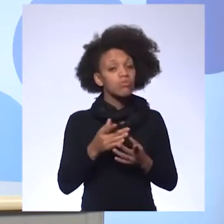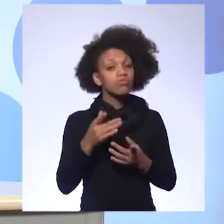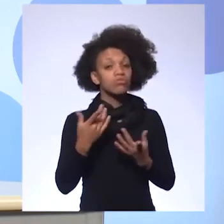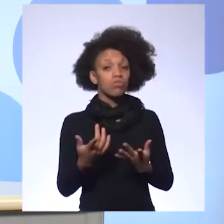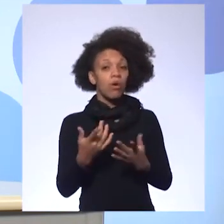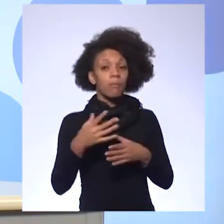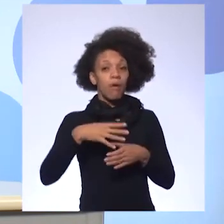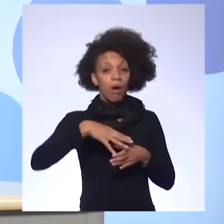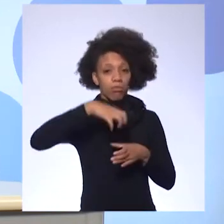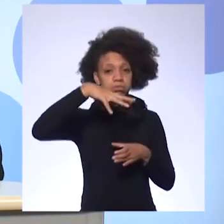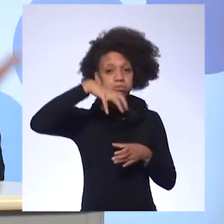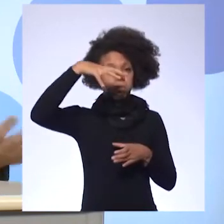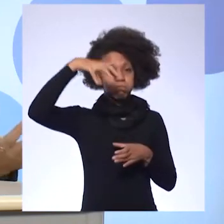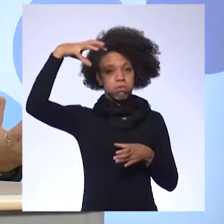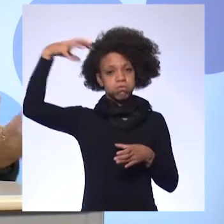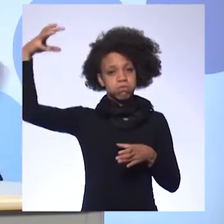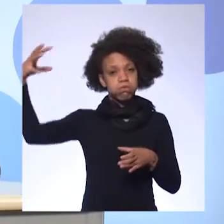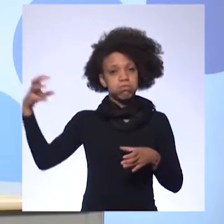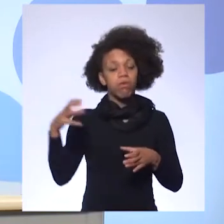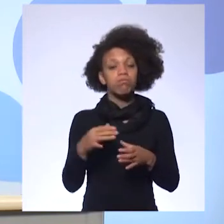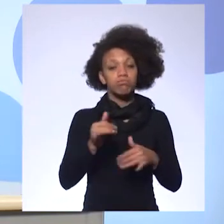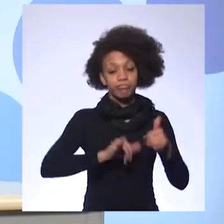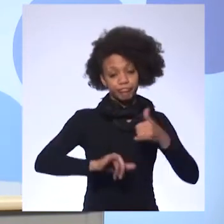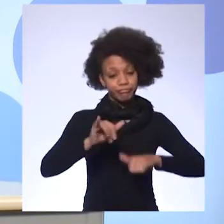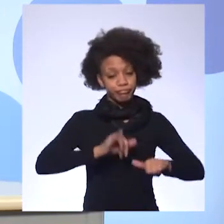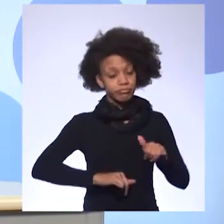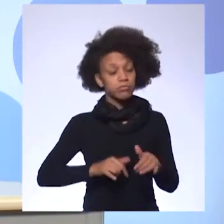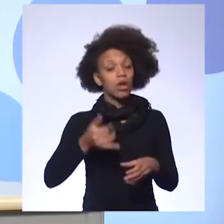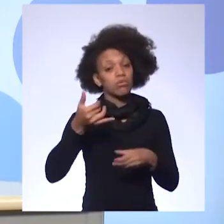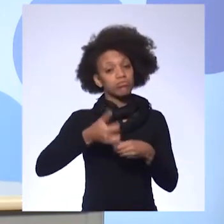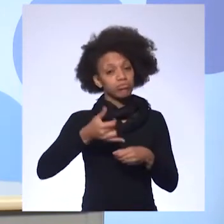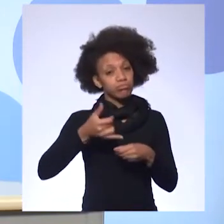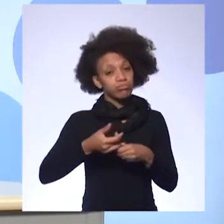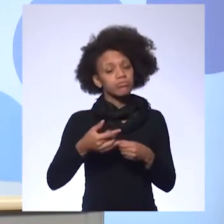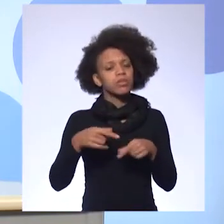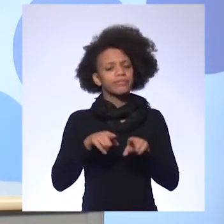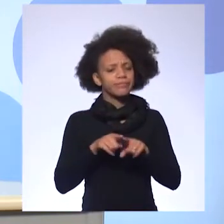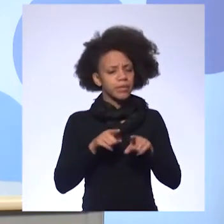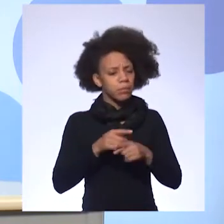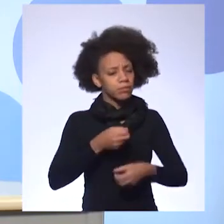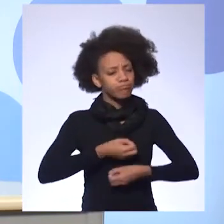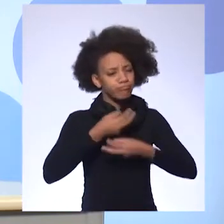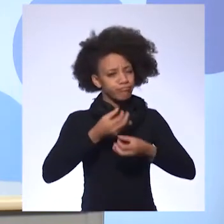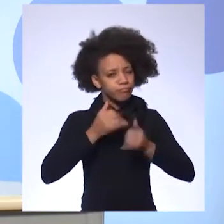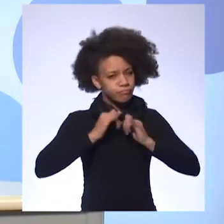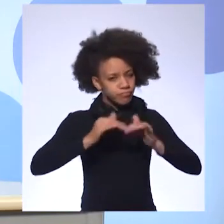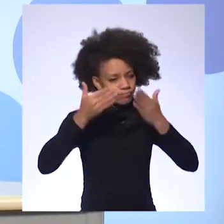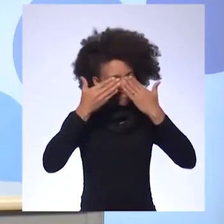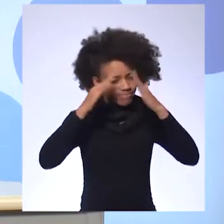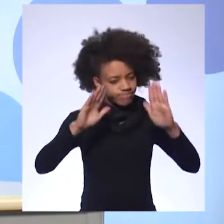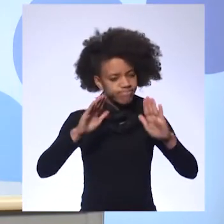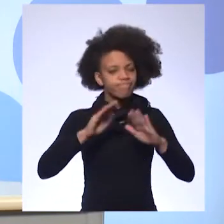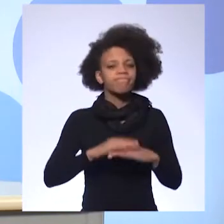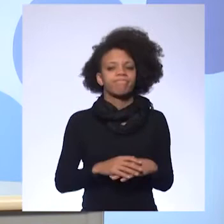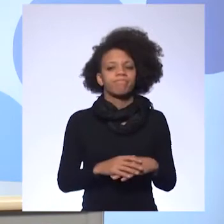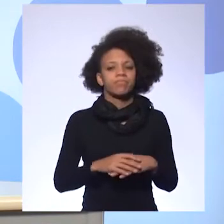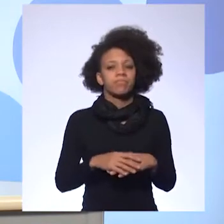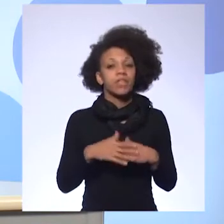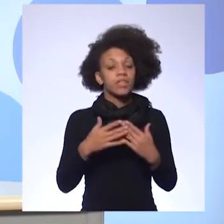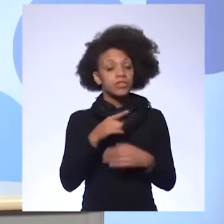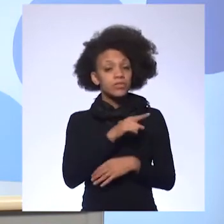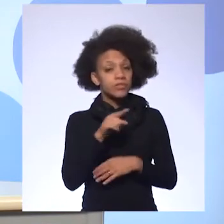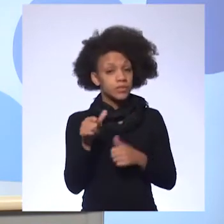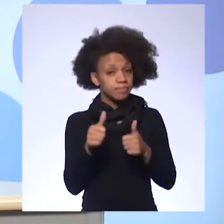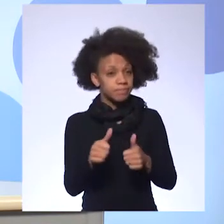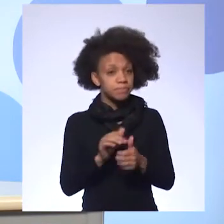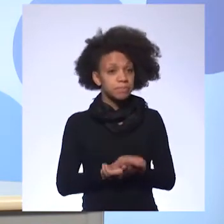queima desses combustíveis. Também fica aí um assunto para que vocês possam ampliar os conhecimentos de